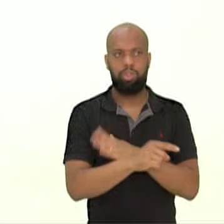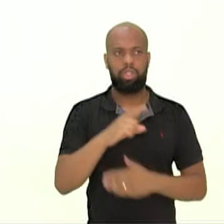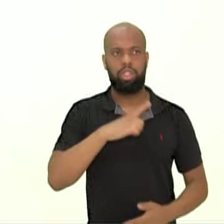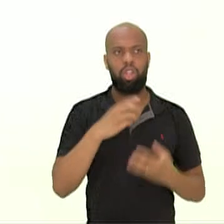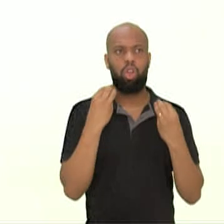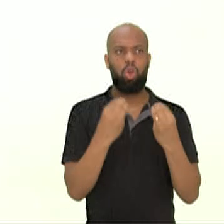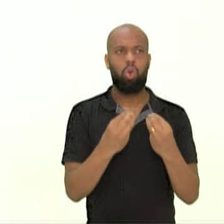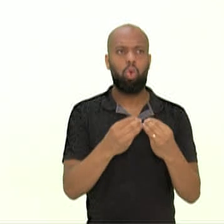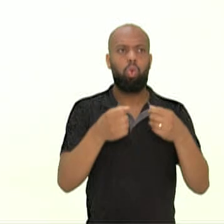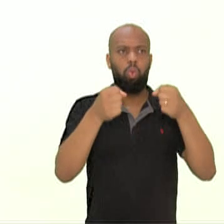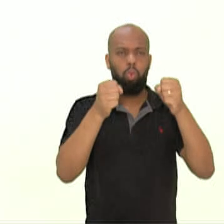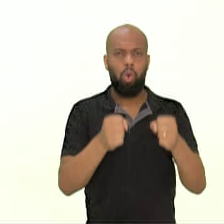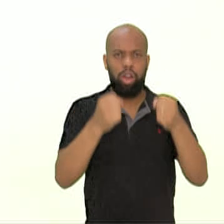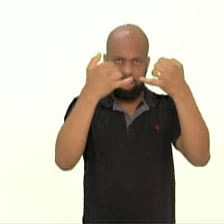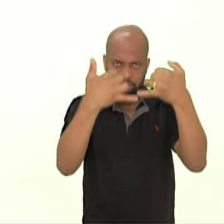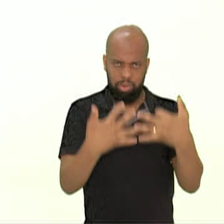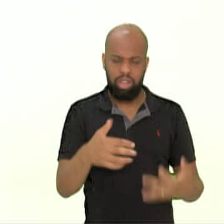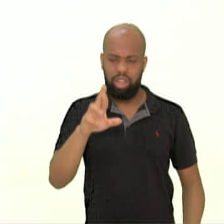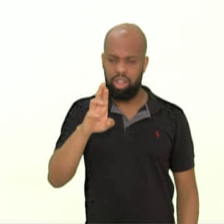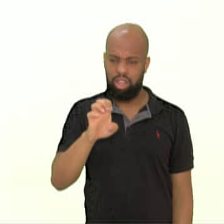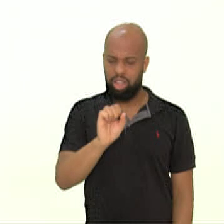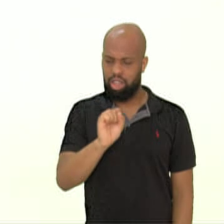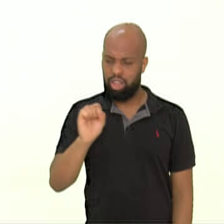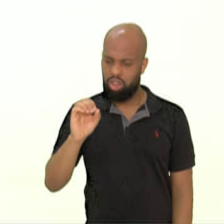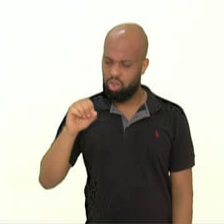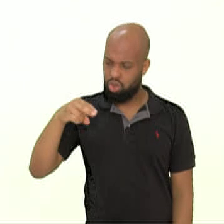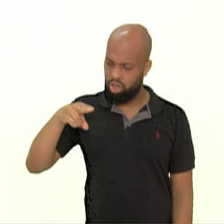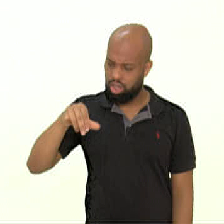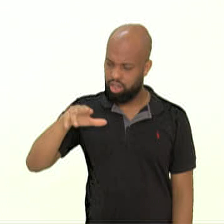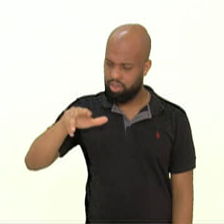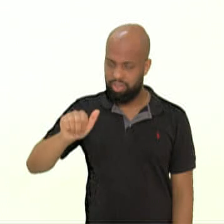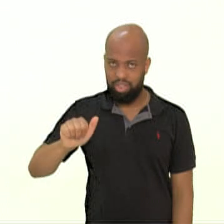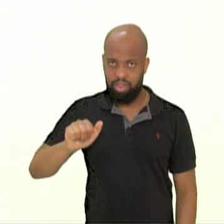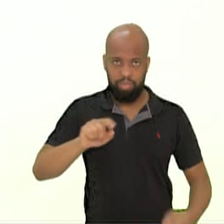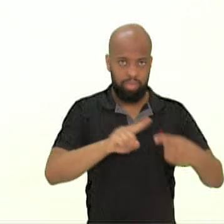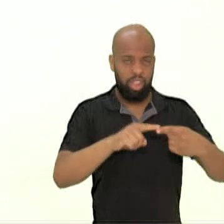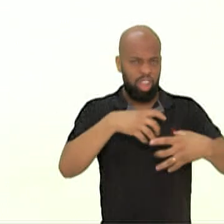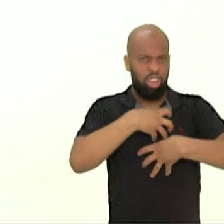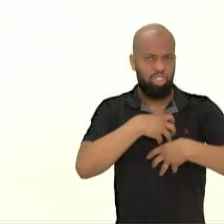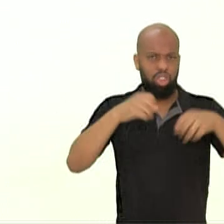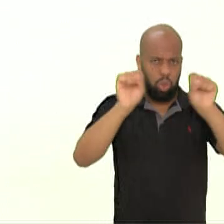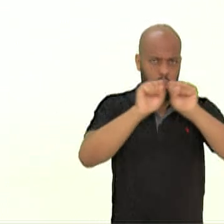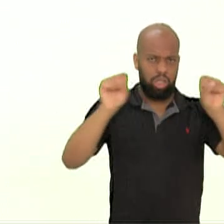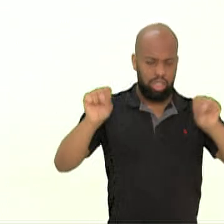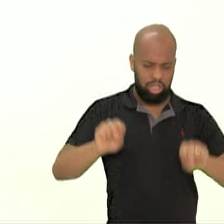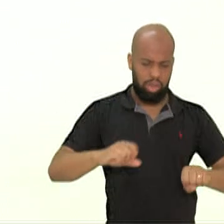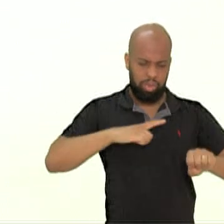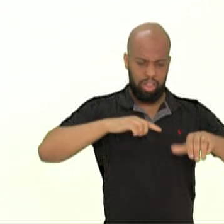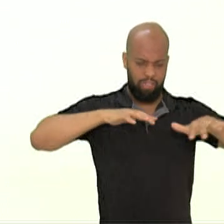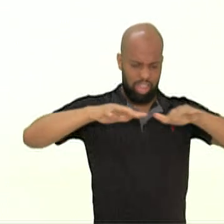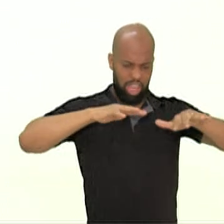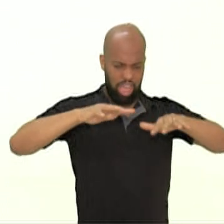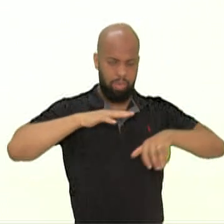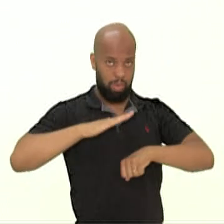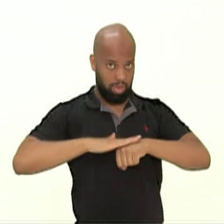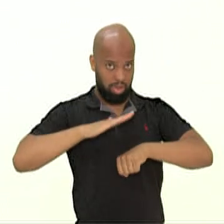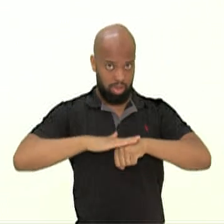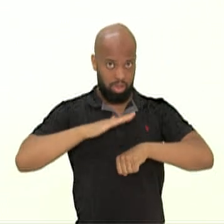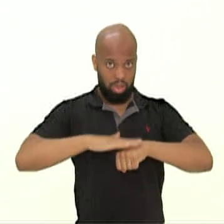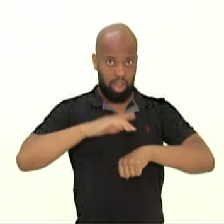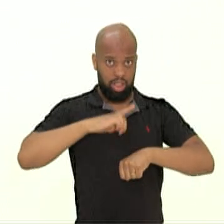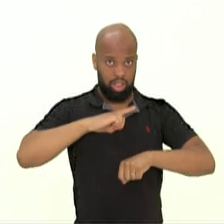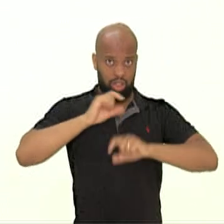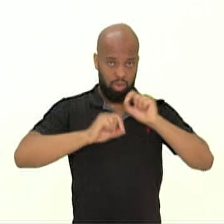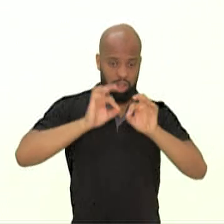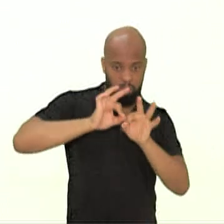ó. Como podemos definir ressonância? Letra A. Estado de um sistema que vibra em frequência própria, com